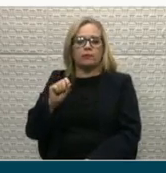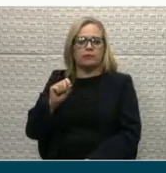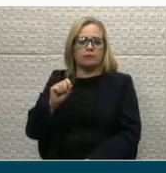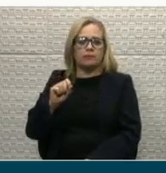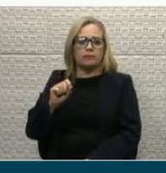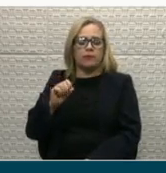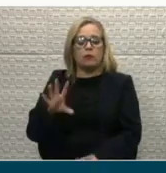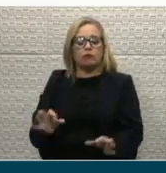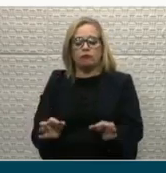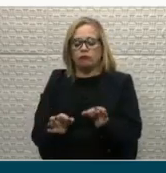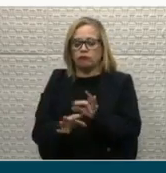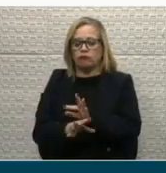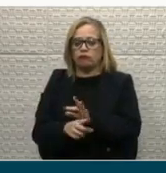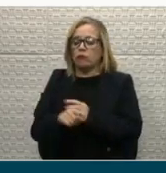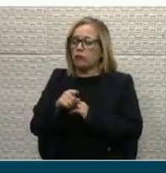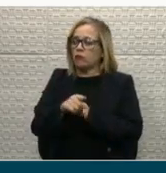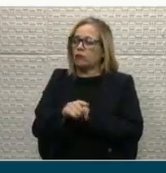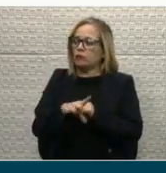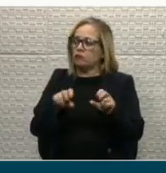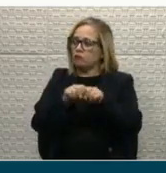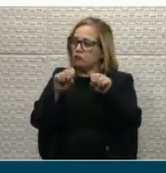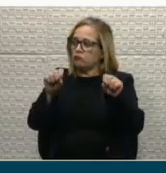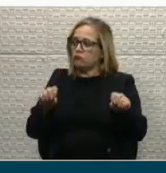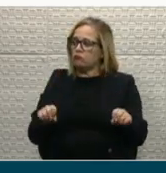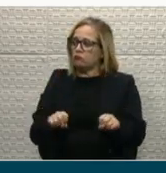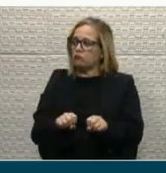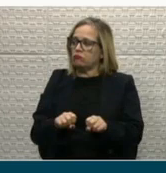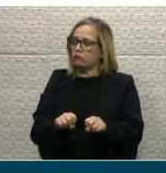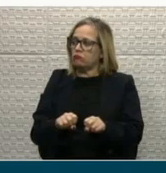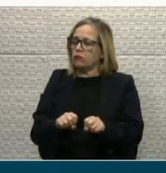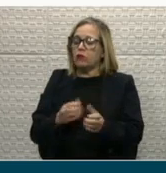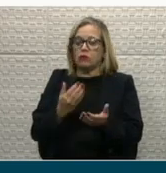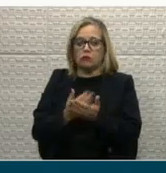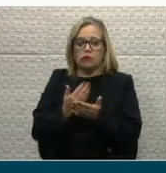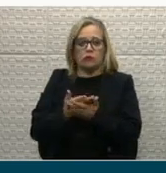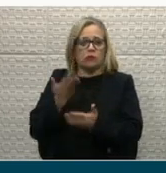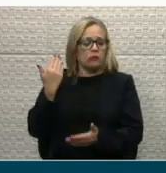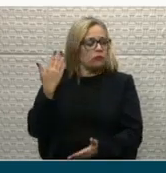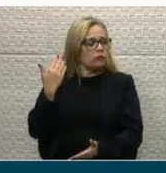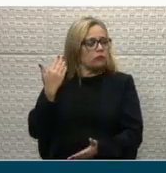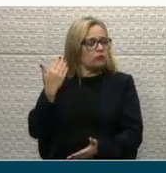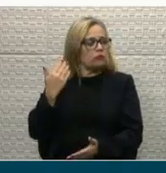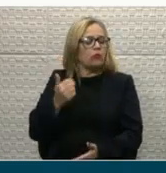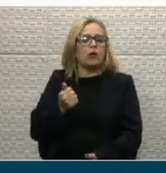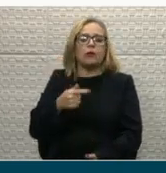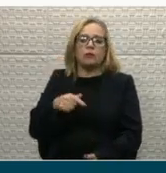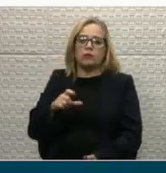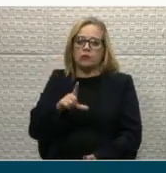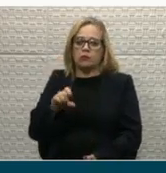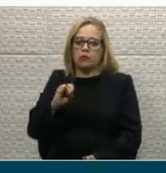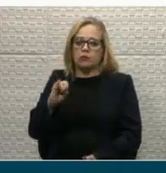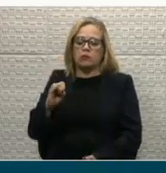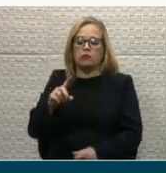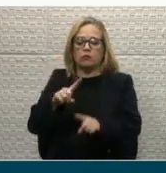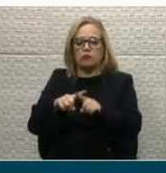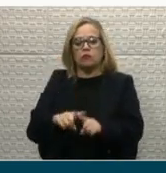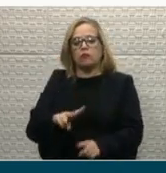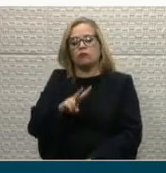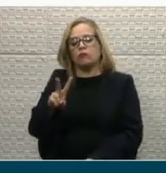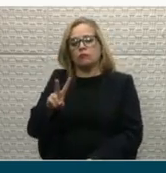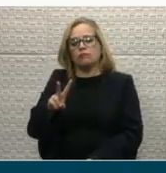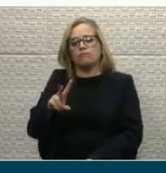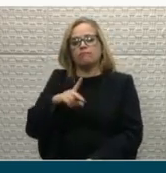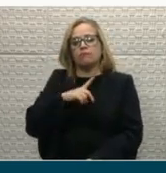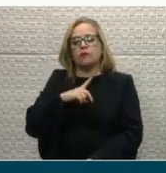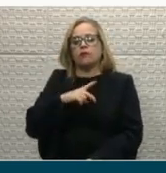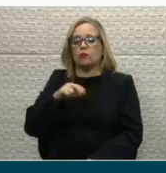as soluções desse sistema que nós verificamos anteriormente, que o A menos lambda I vezes o vetor